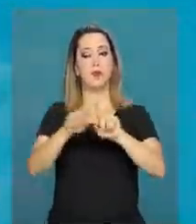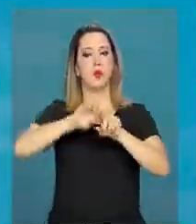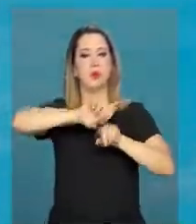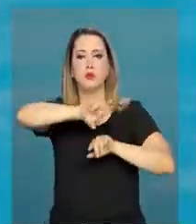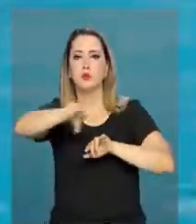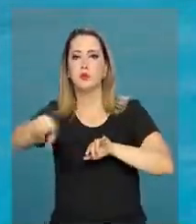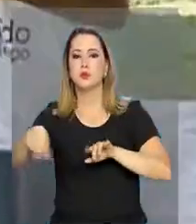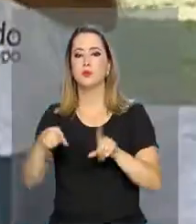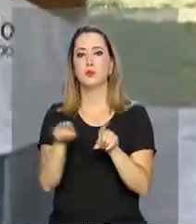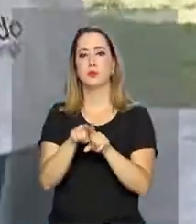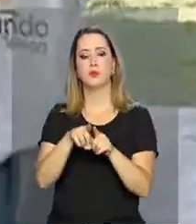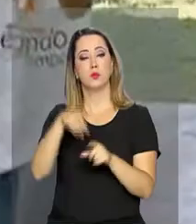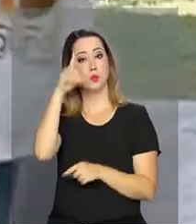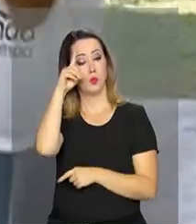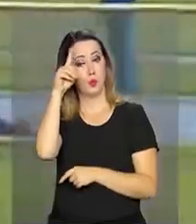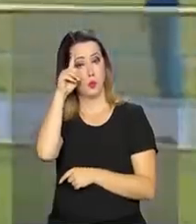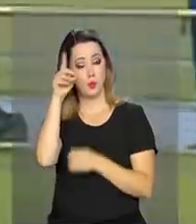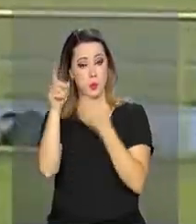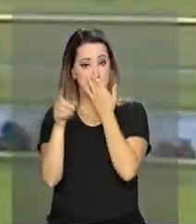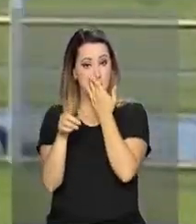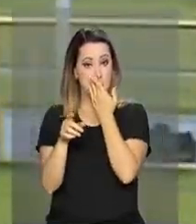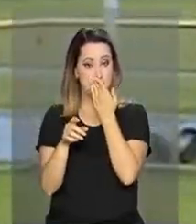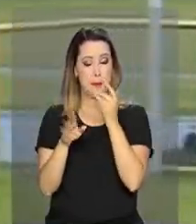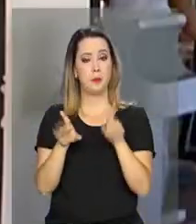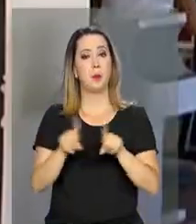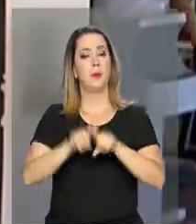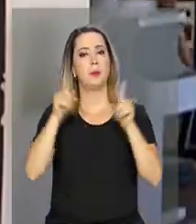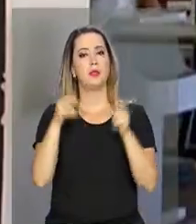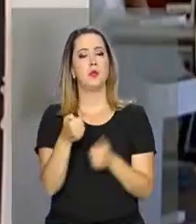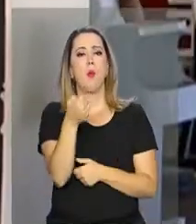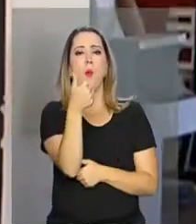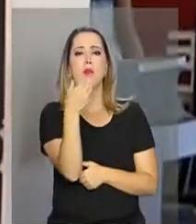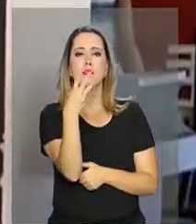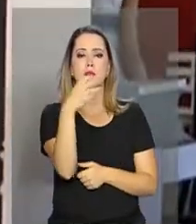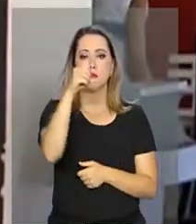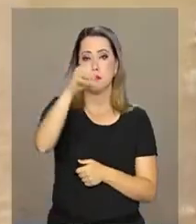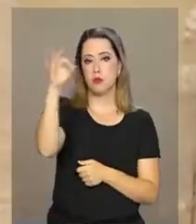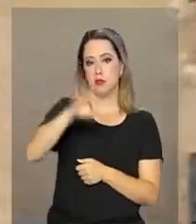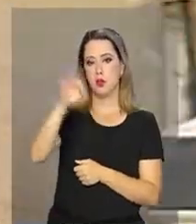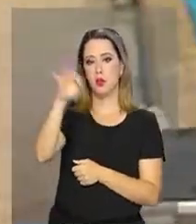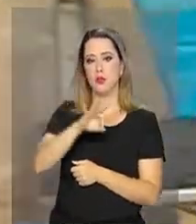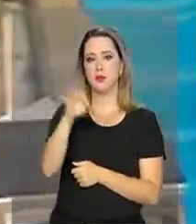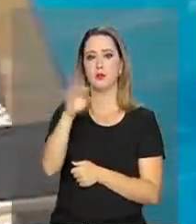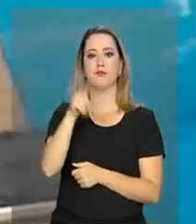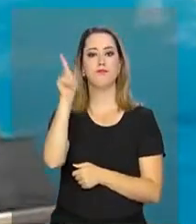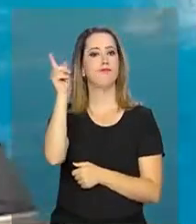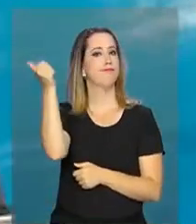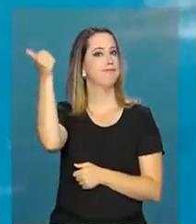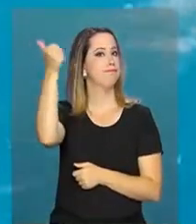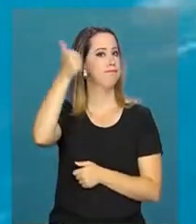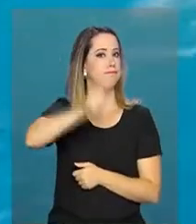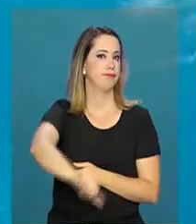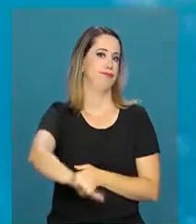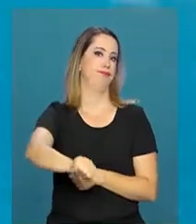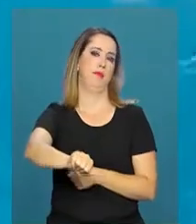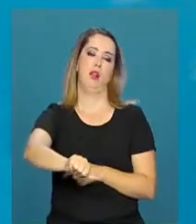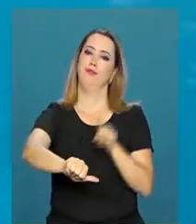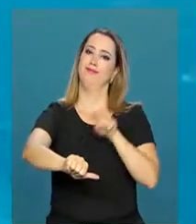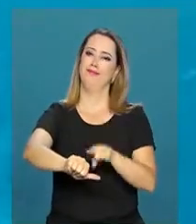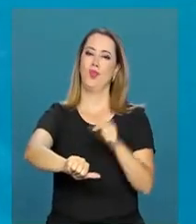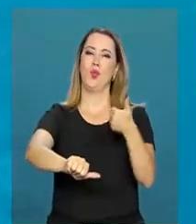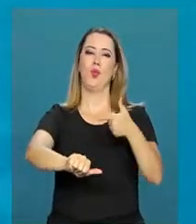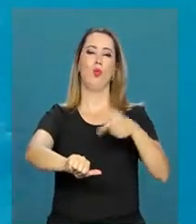todas as suas rotinas já quase 39% delas são consideradas insuficientes